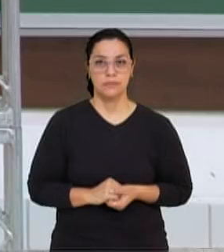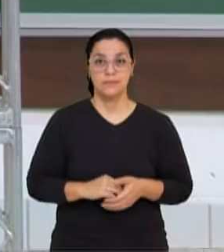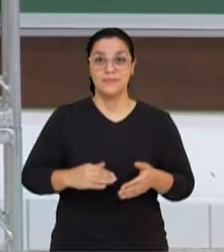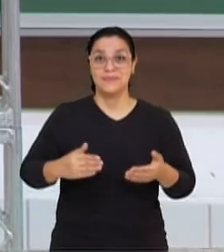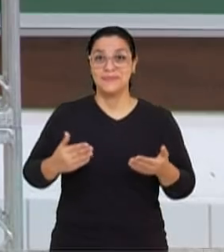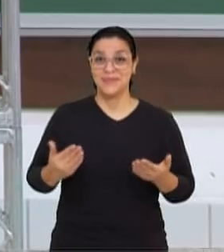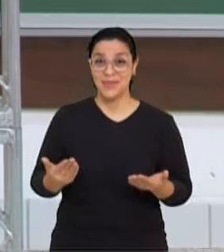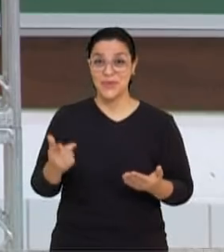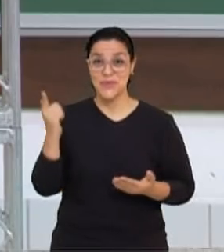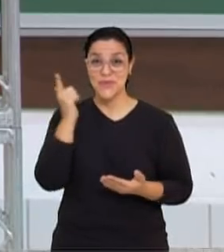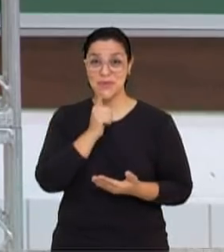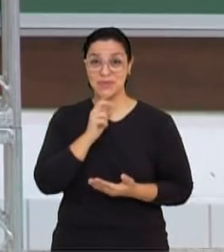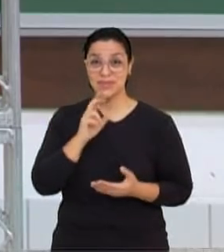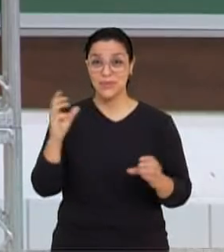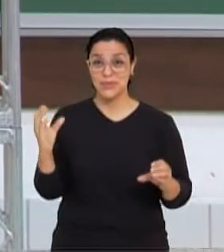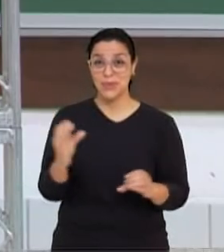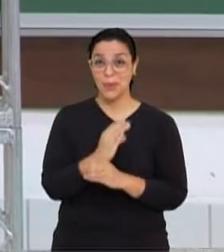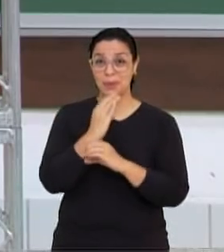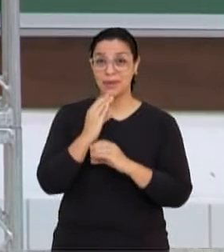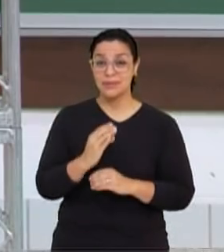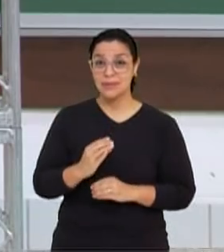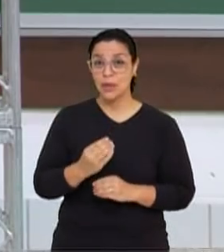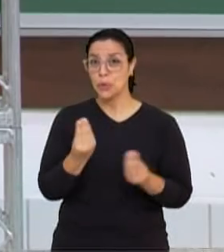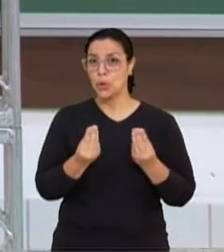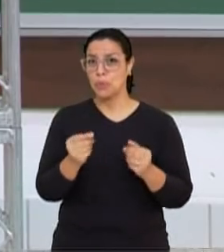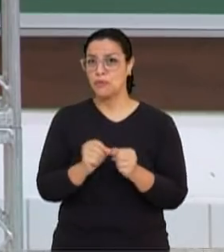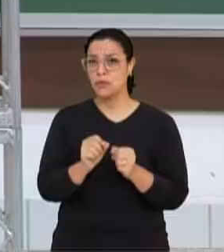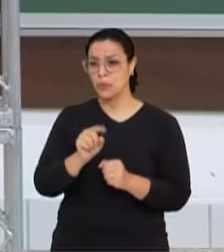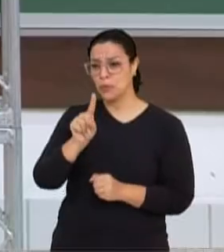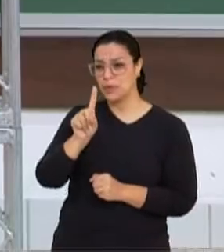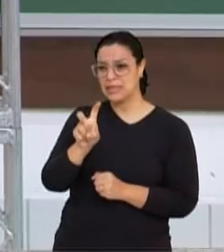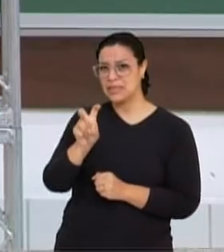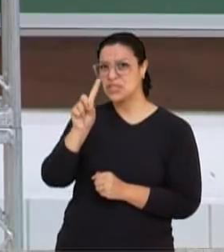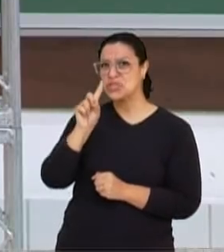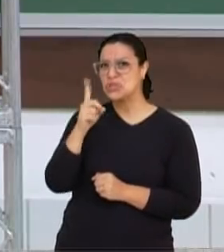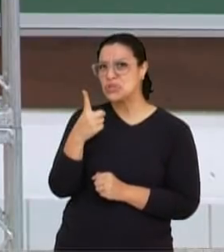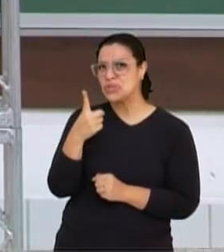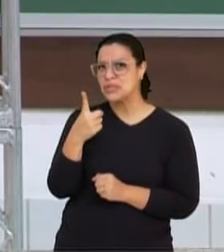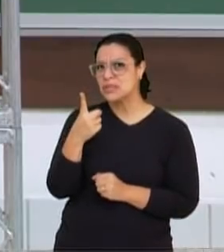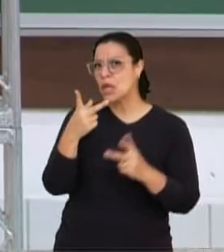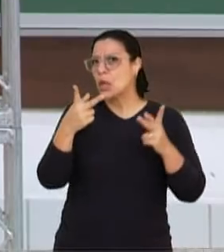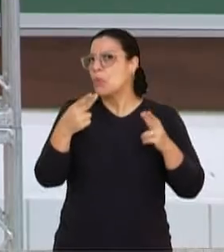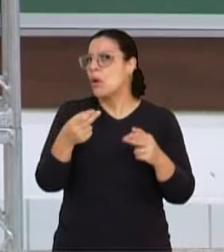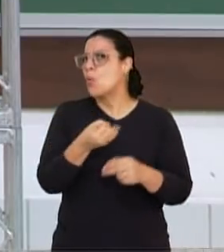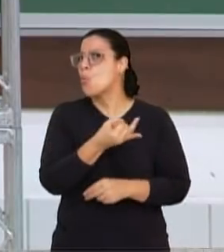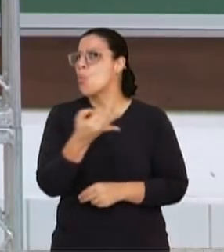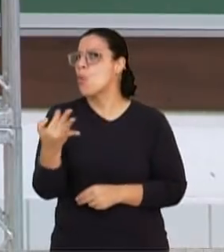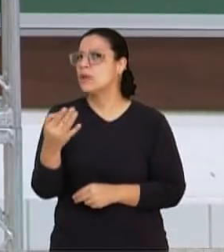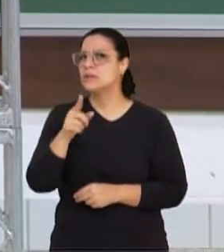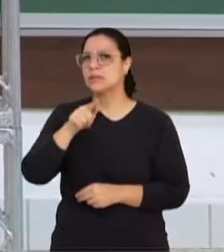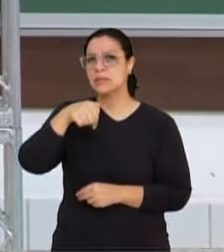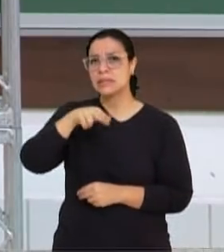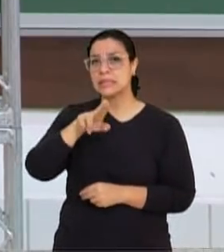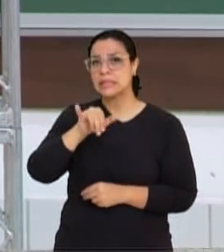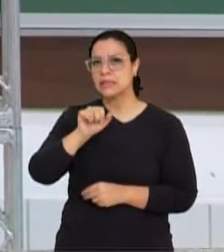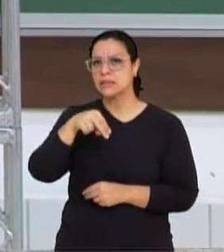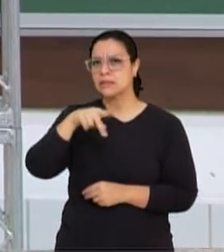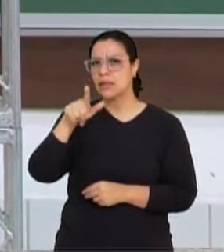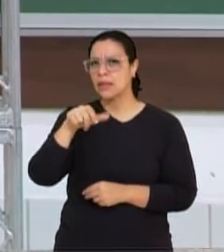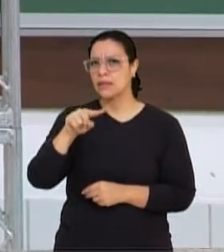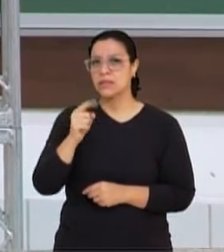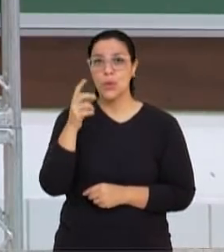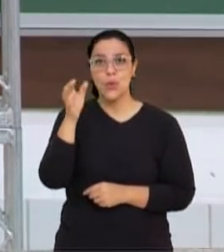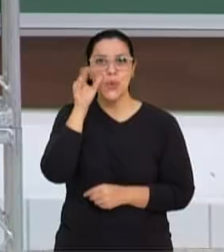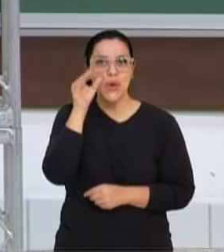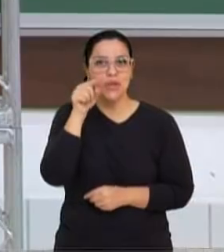E aí, conseguiram completar? Como que ficou essa cruzadinha? Ah, tô curiosa para ver a cruzadinha aí no seu caderno, hein? Então, manda